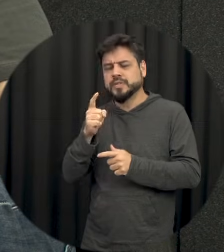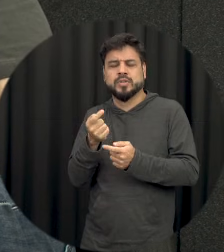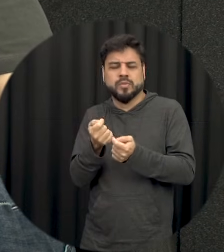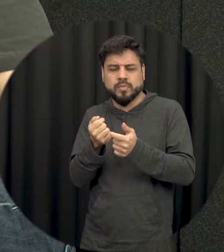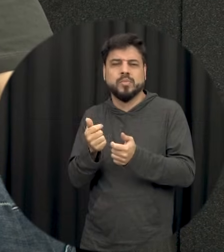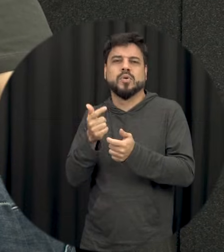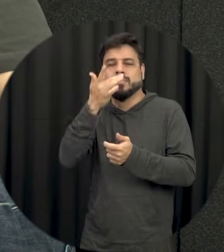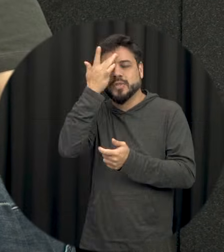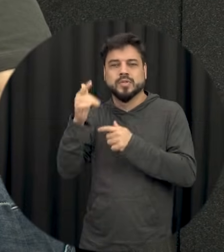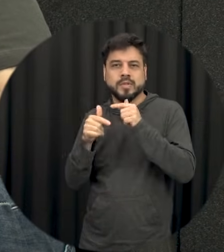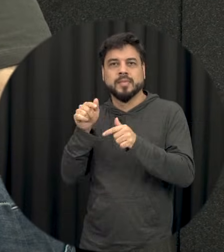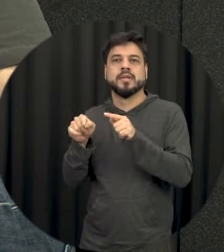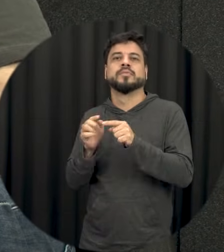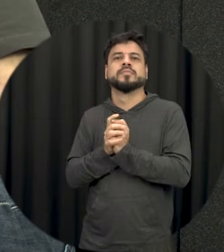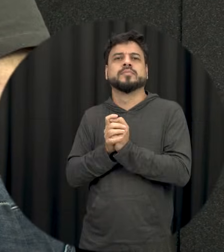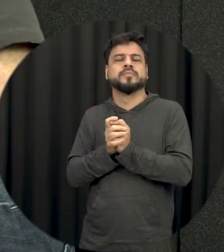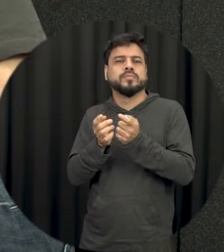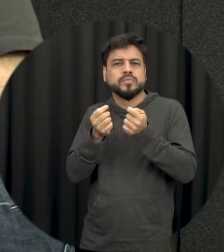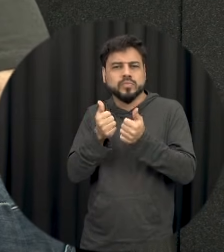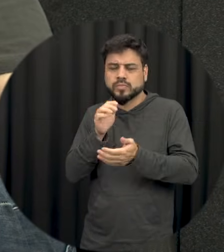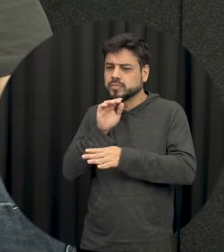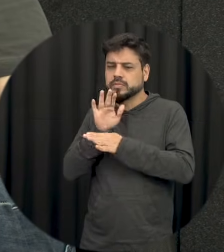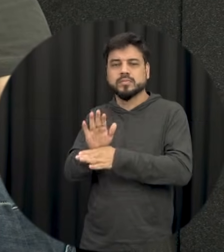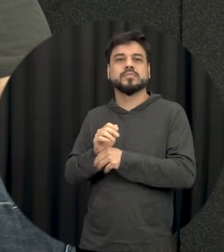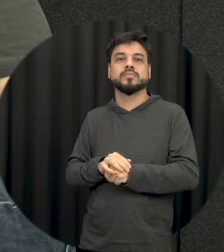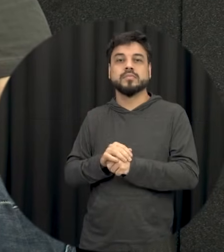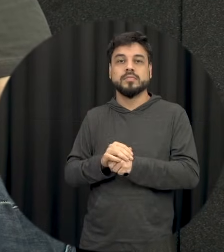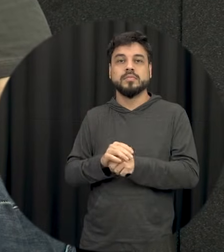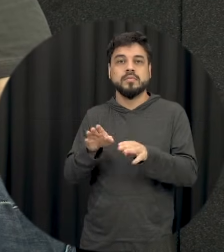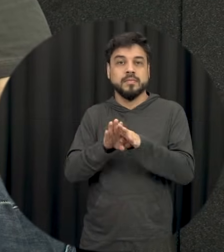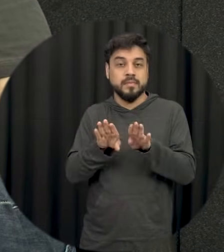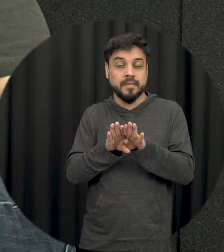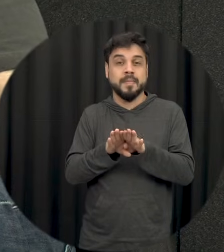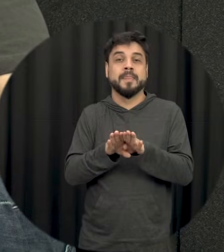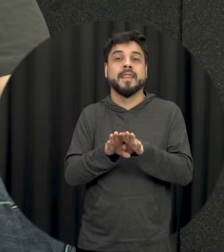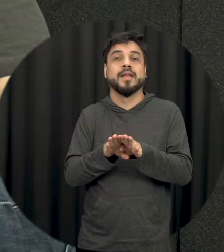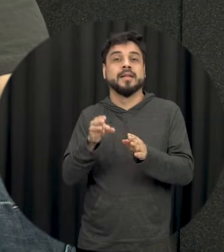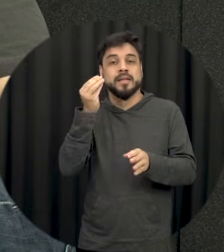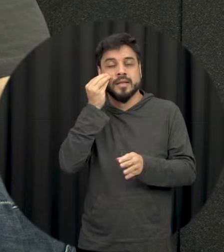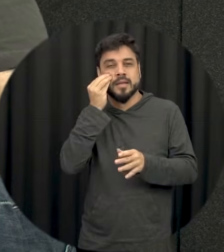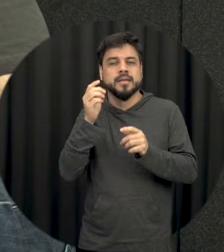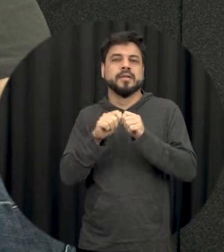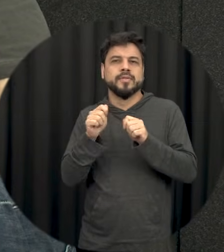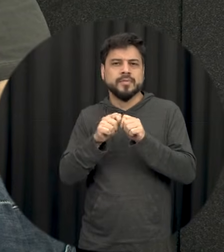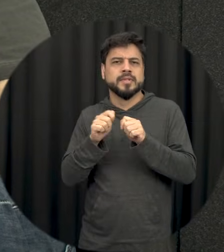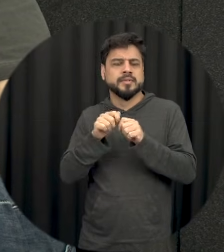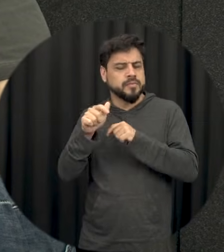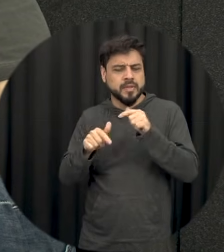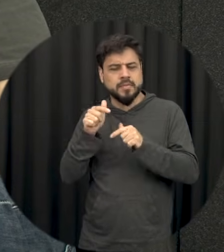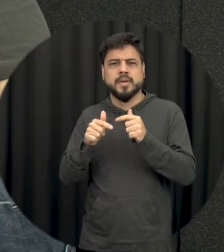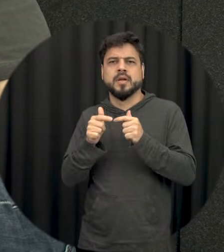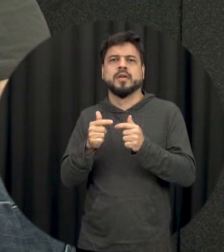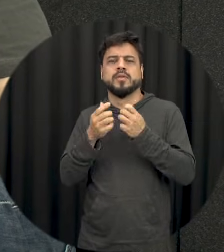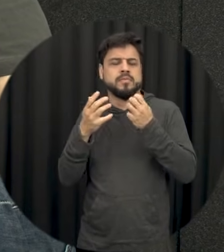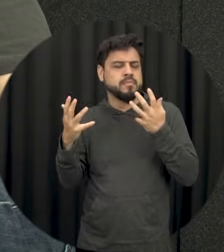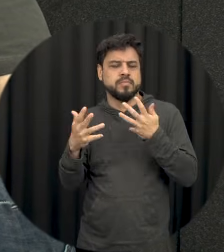servidores, com pouco apoio também, vamos dizer a verdade, tentando mesmo assim fazer um trabalho muito